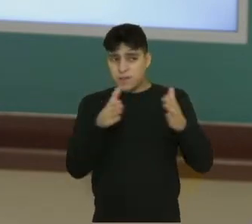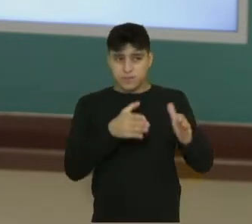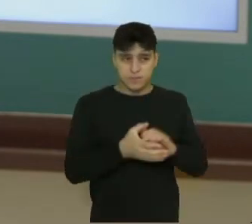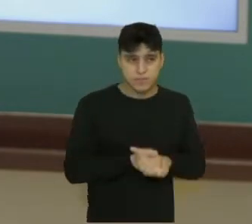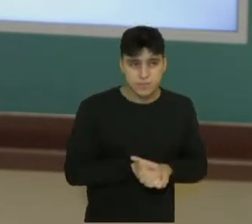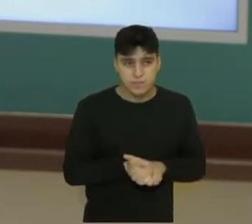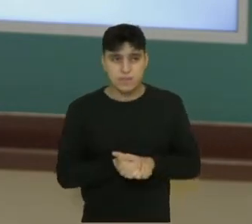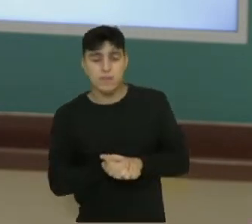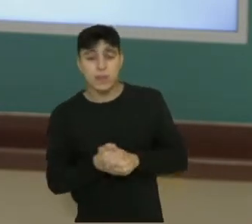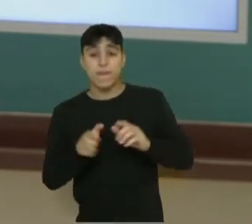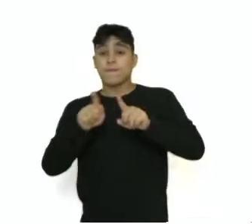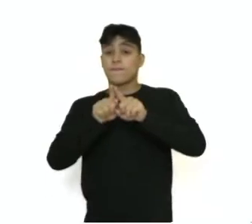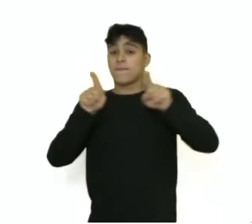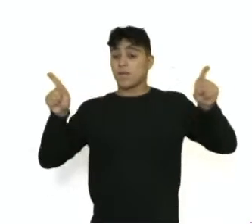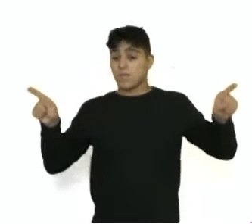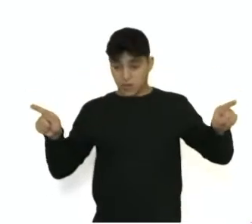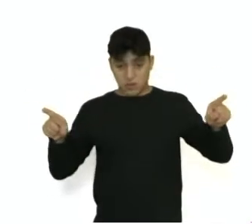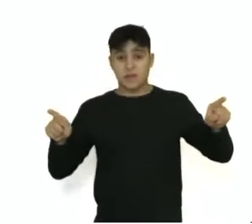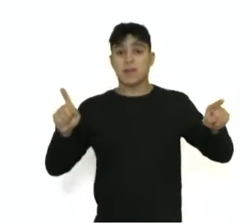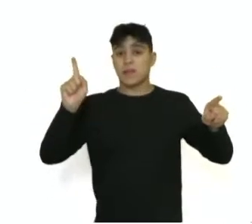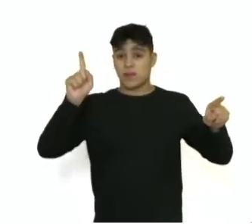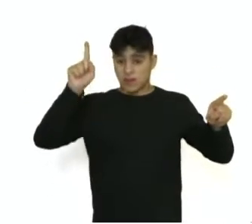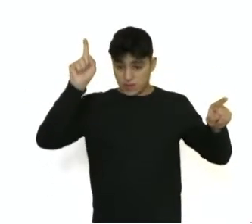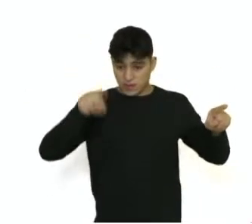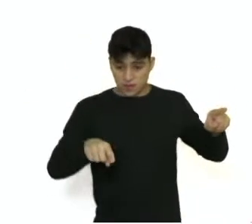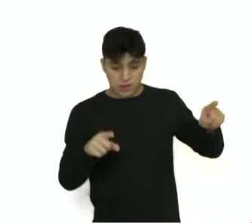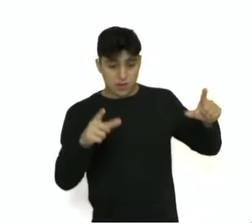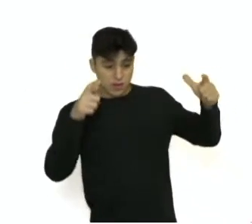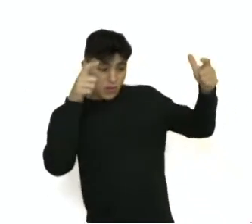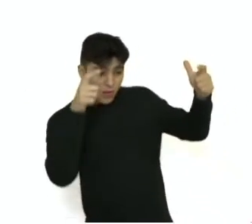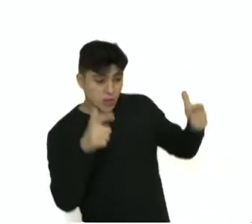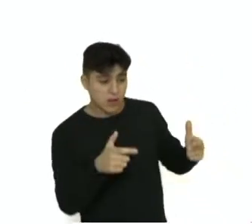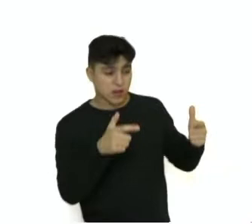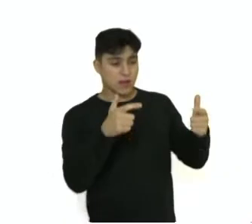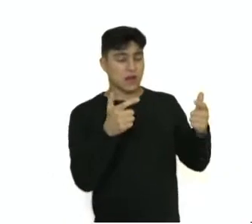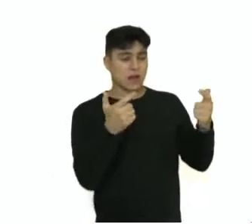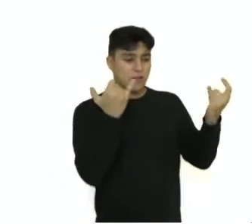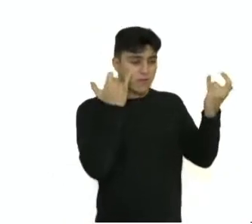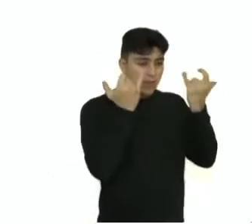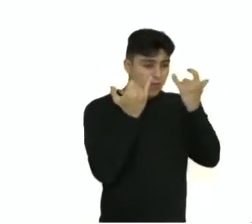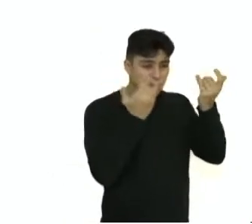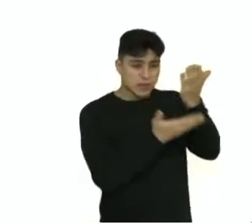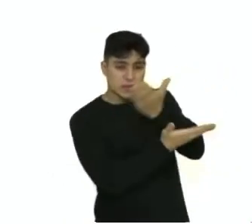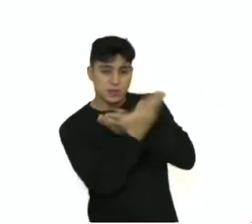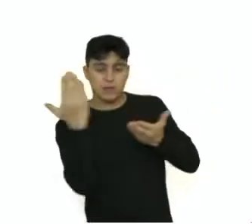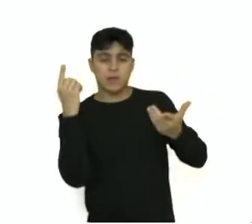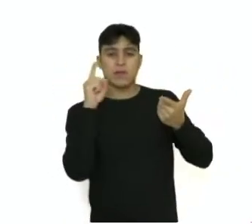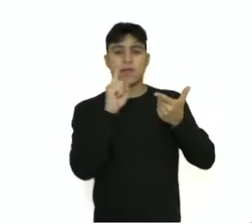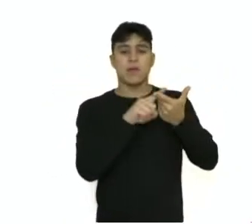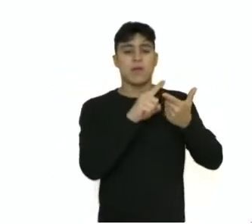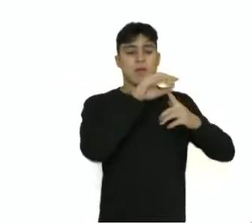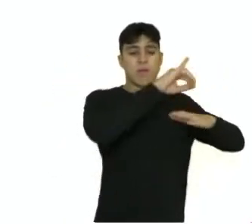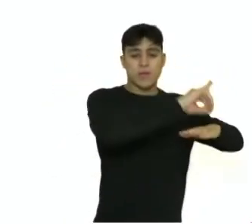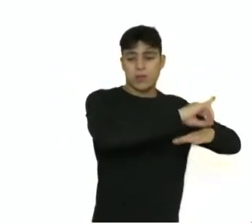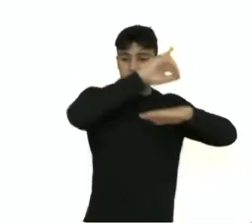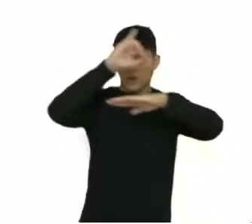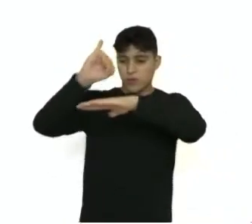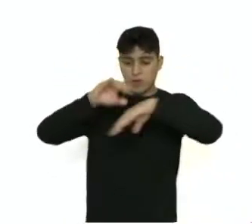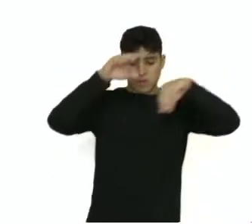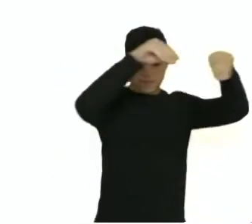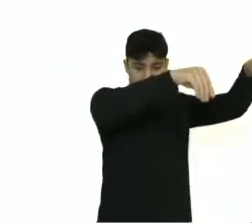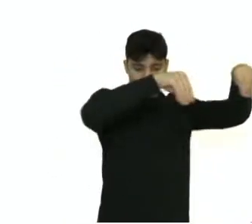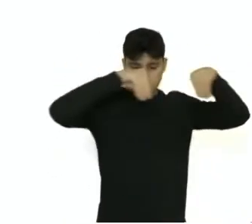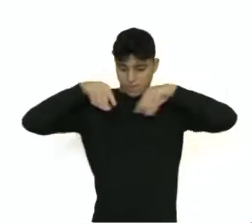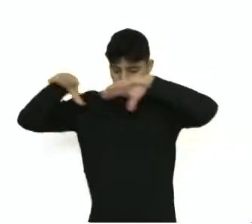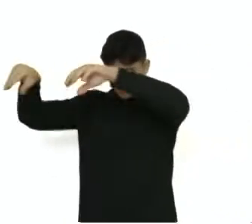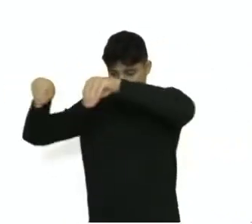universal, onde quando houver transporte, processamento de matéria ou informação, haverá energia. Portanto, pode-se